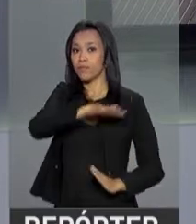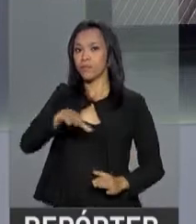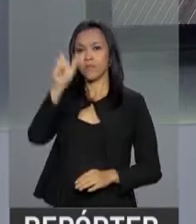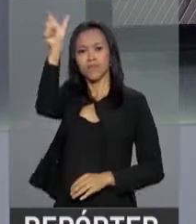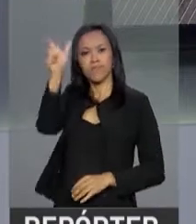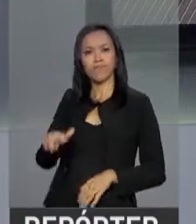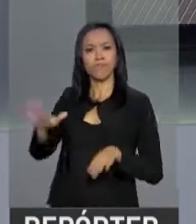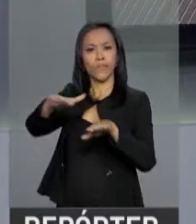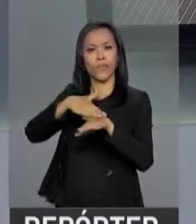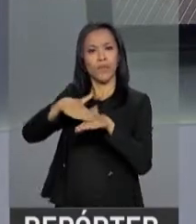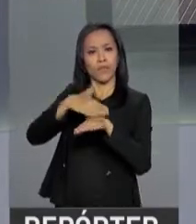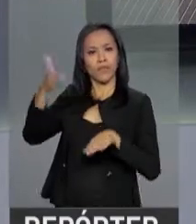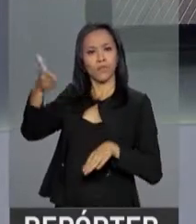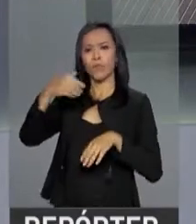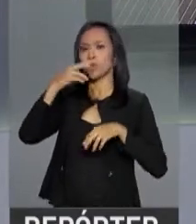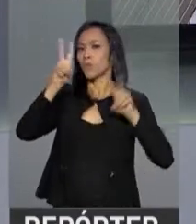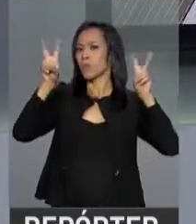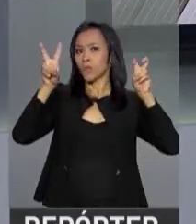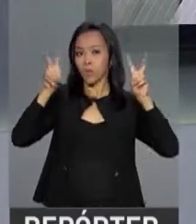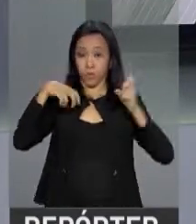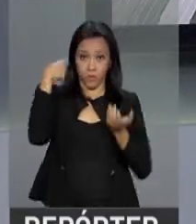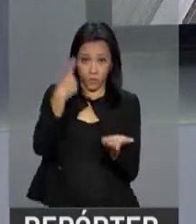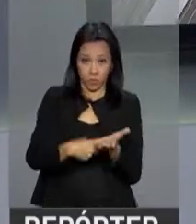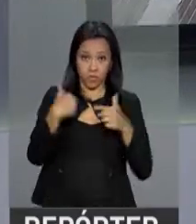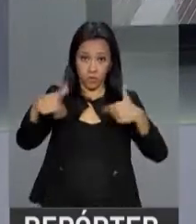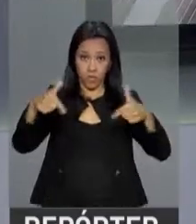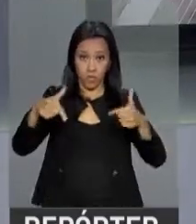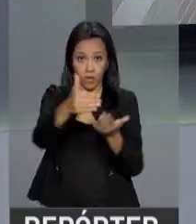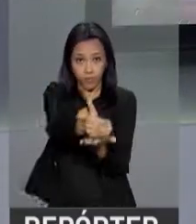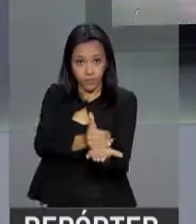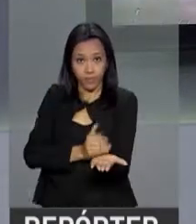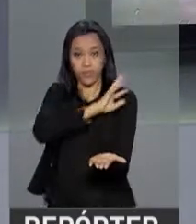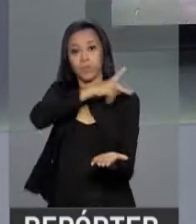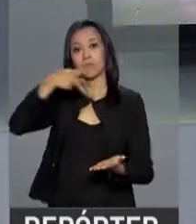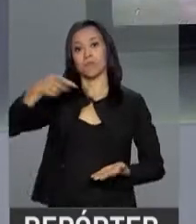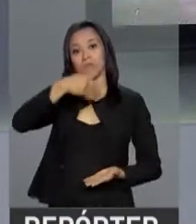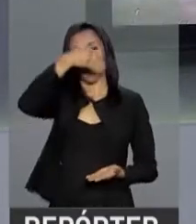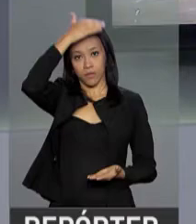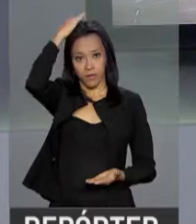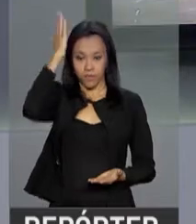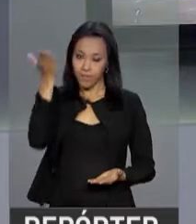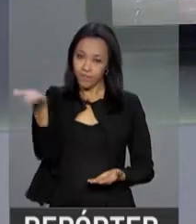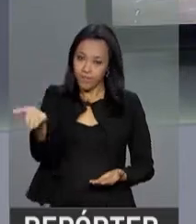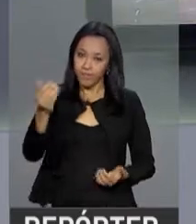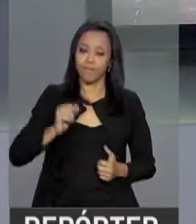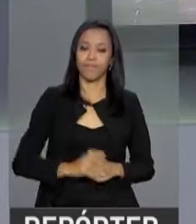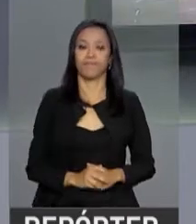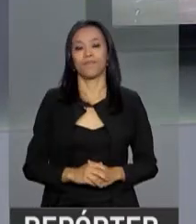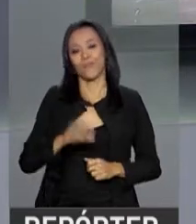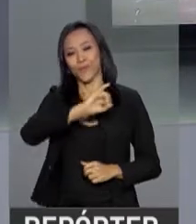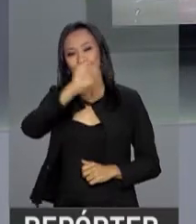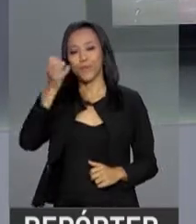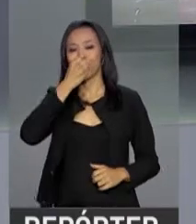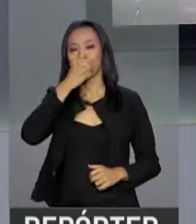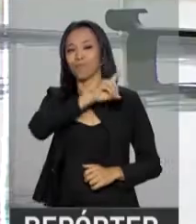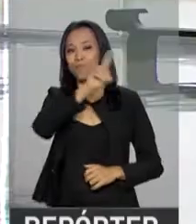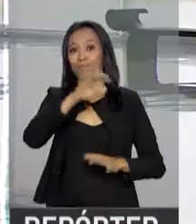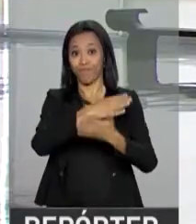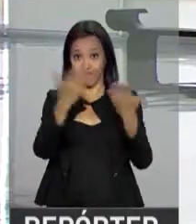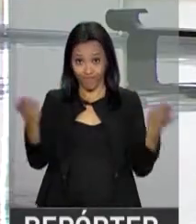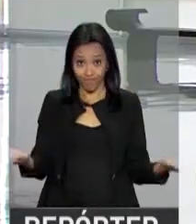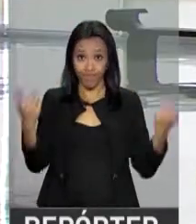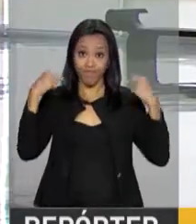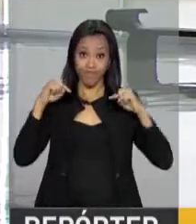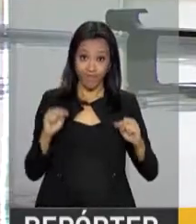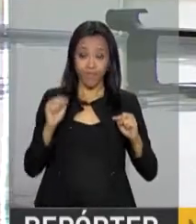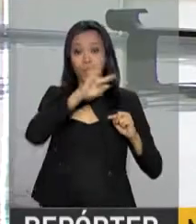repórter ney pereira sobre a agenda do presidente michel temer olá nem é com você não está está bom dia a todos pois é esse o